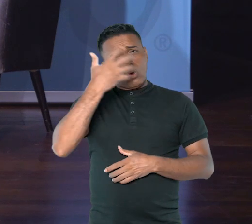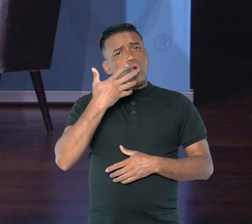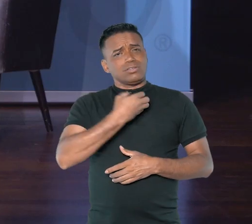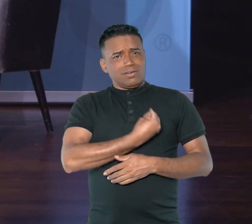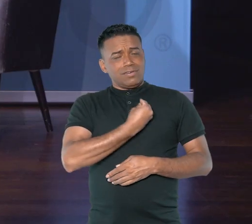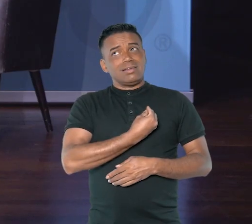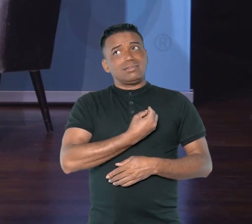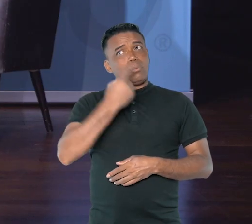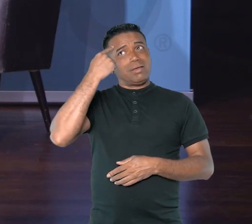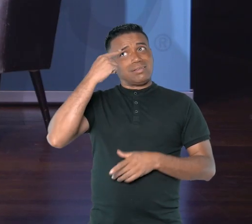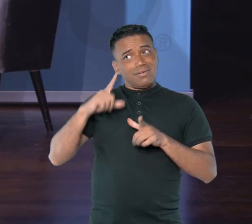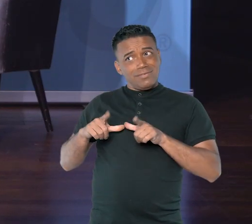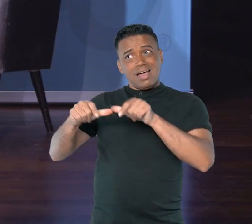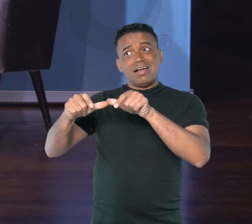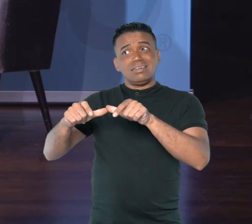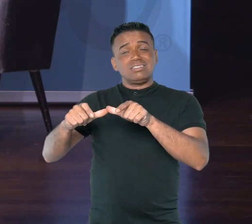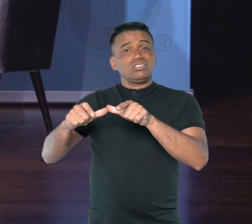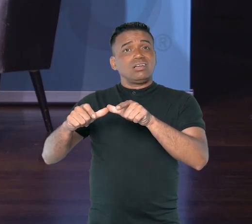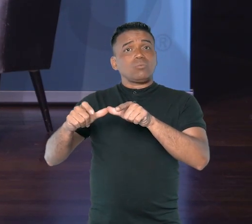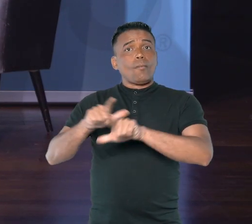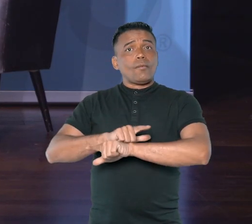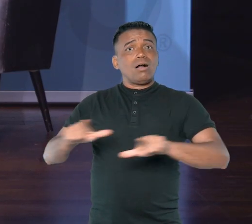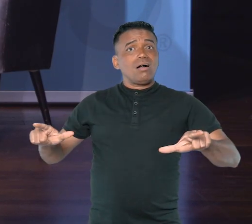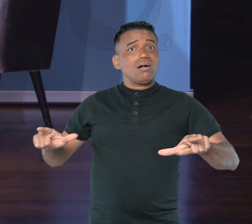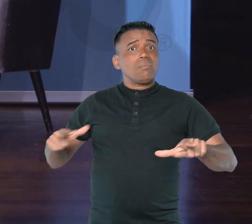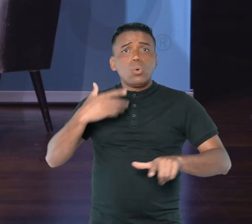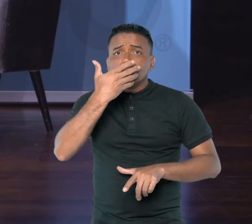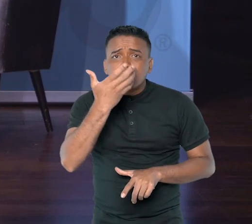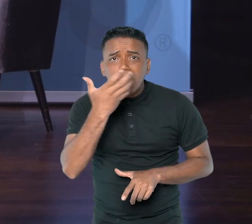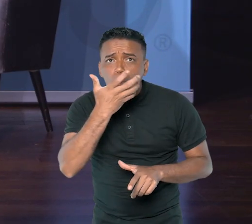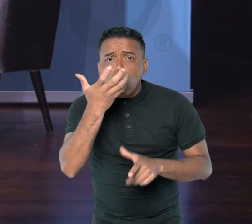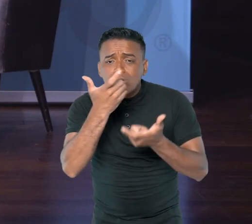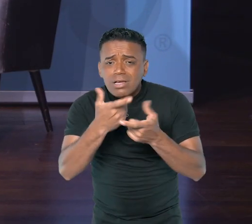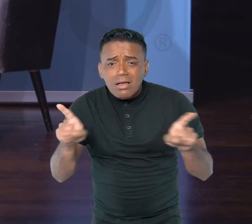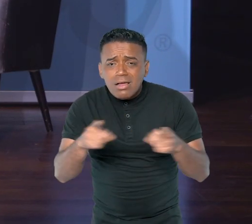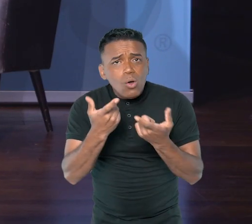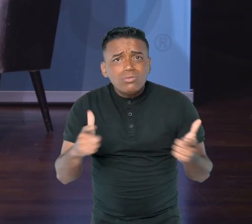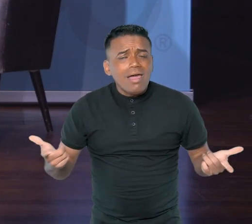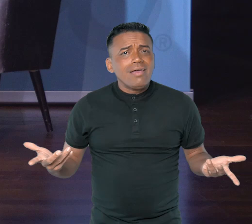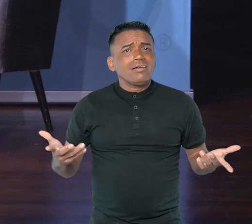uma viagem sem uma trilha musical. Qualquer viagem, né? Então, talvez isso tenha